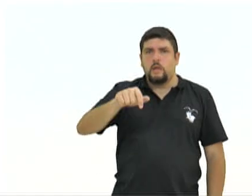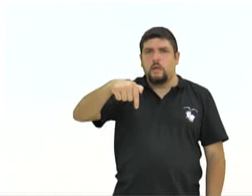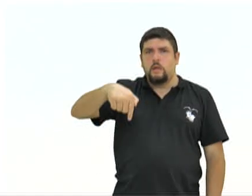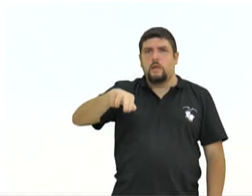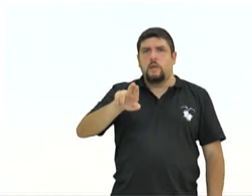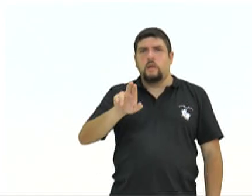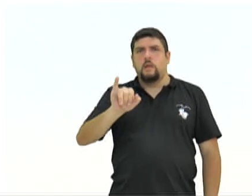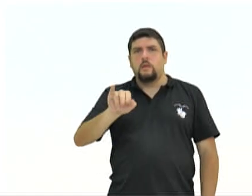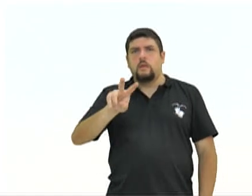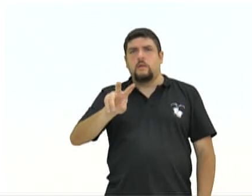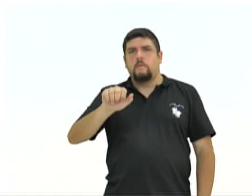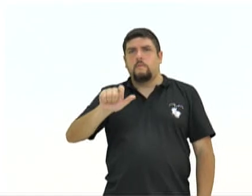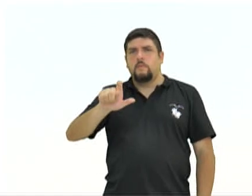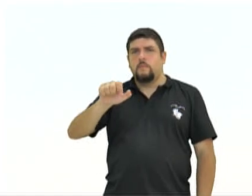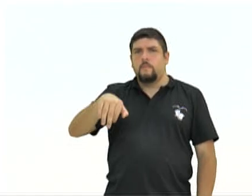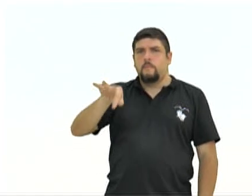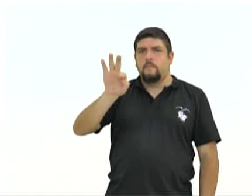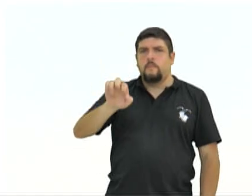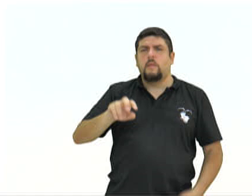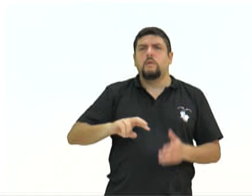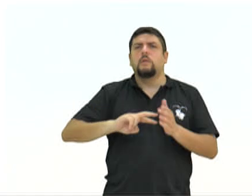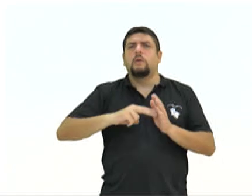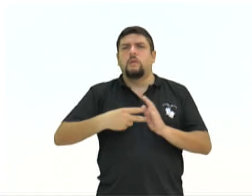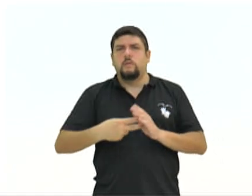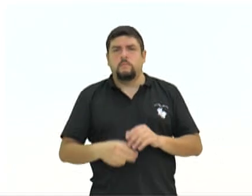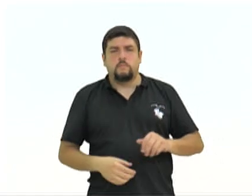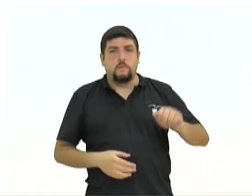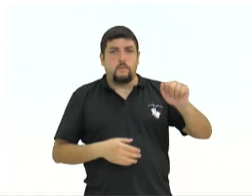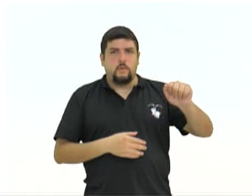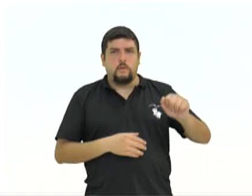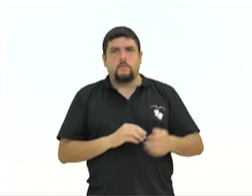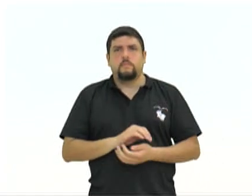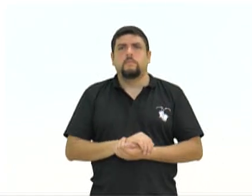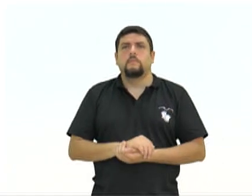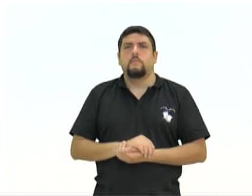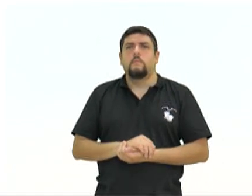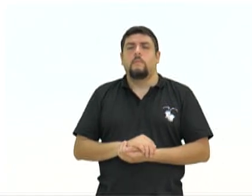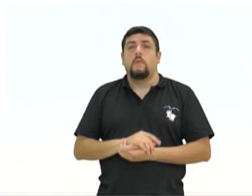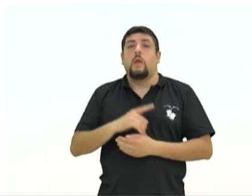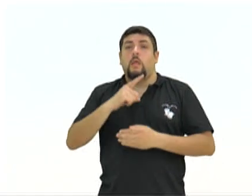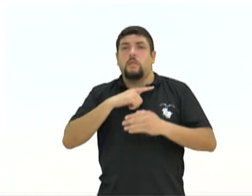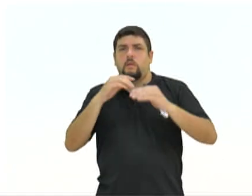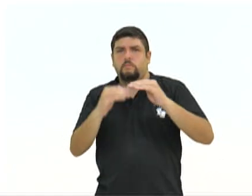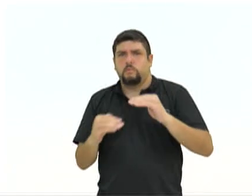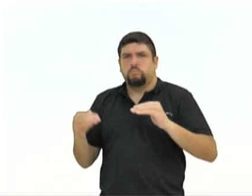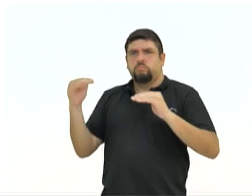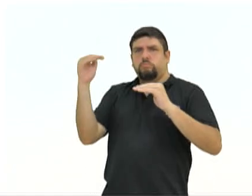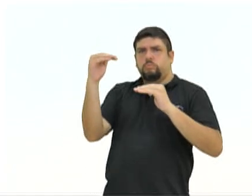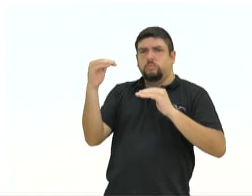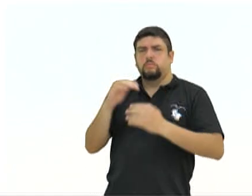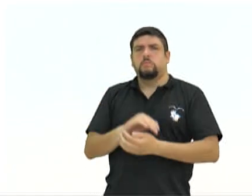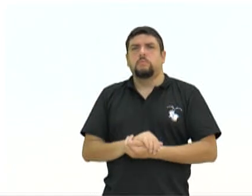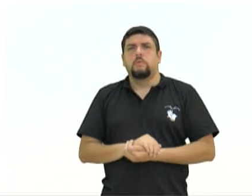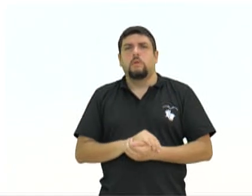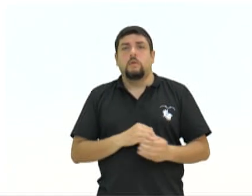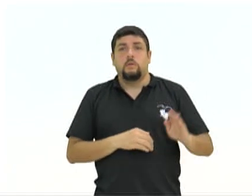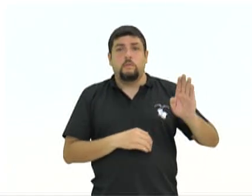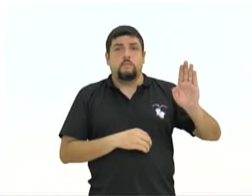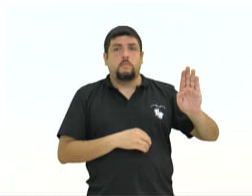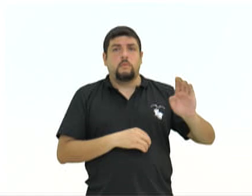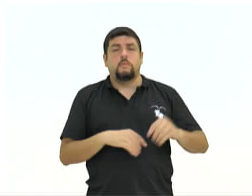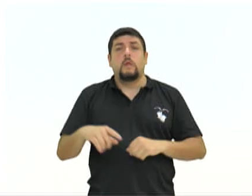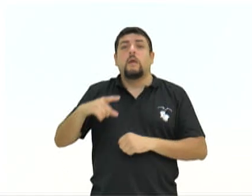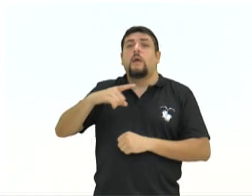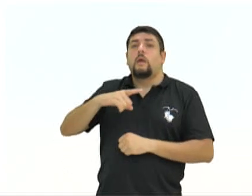nesse texto, significa, alternativa A, que tem posição superior numa hierarquia, B, que tem